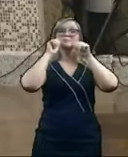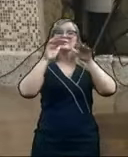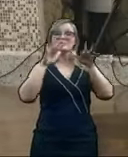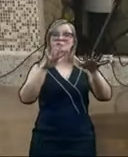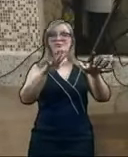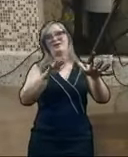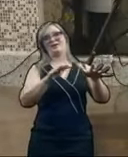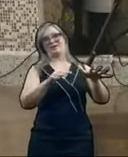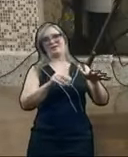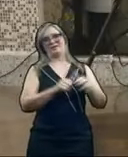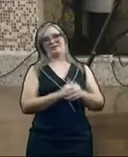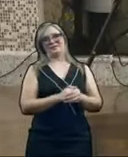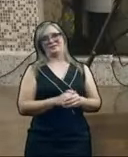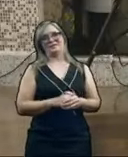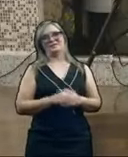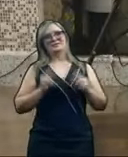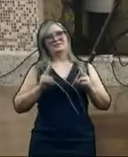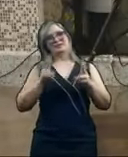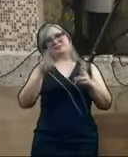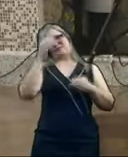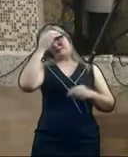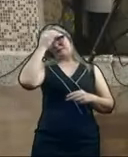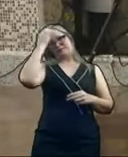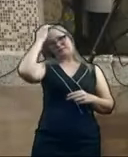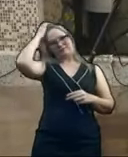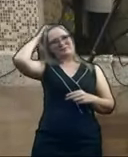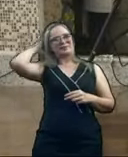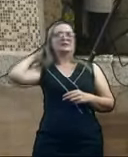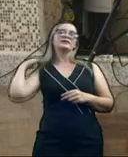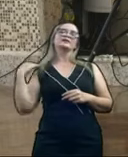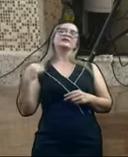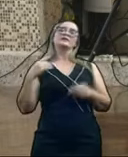quer quem é você qual o seu nome